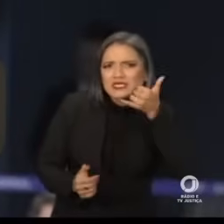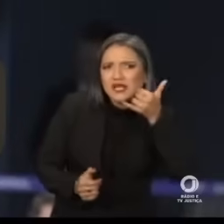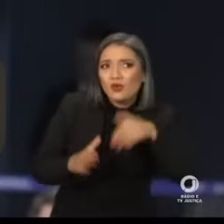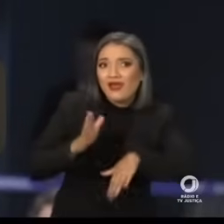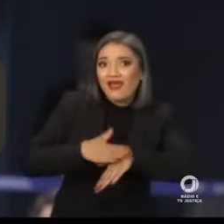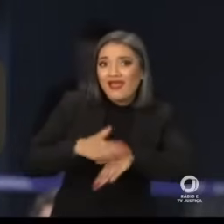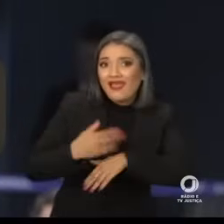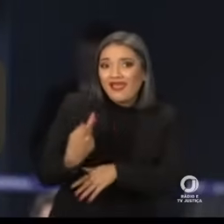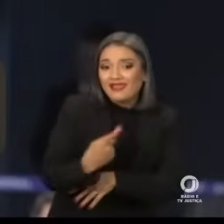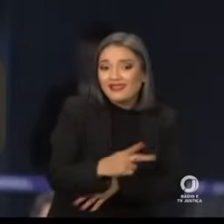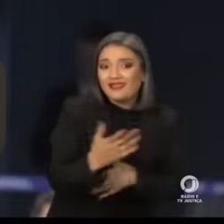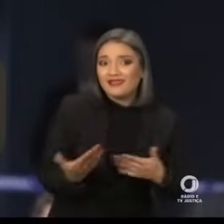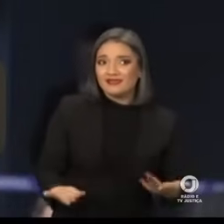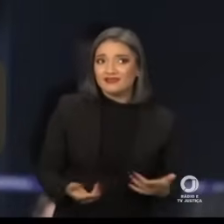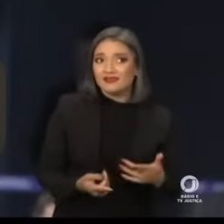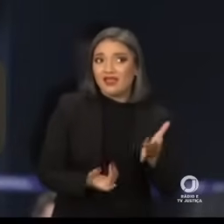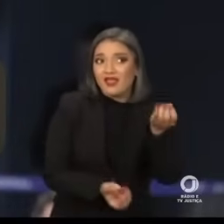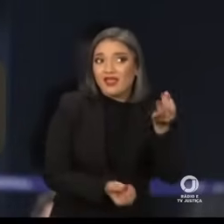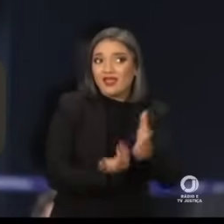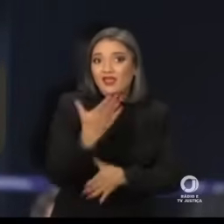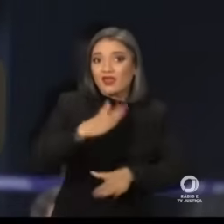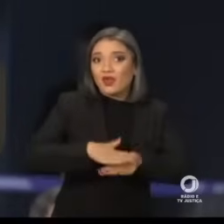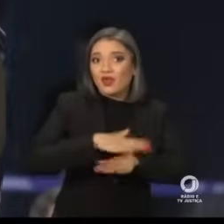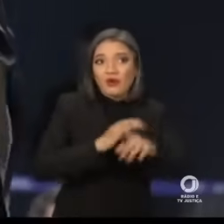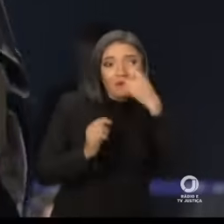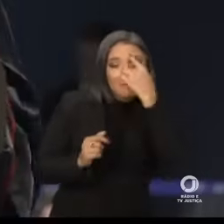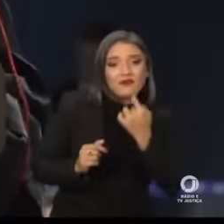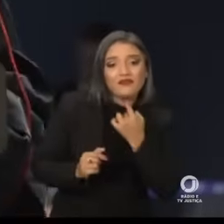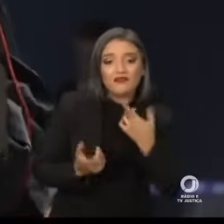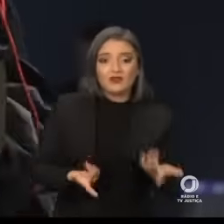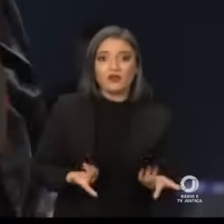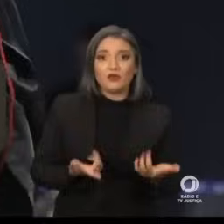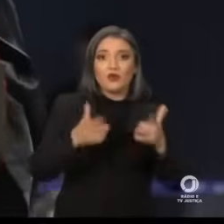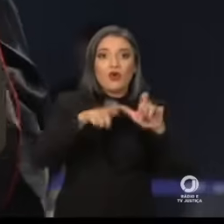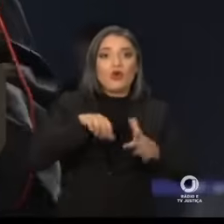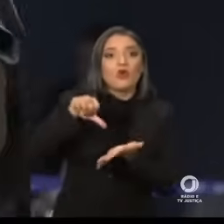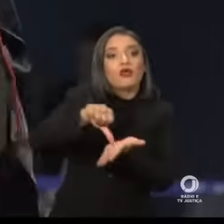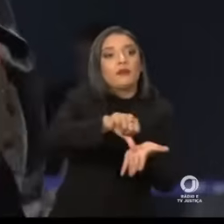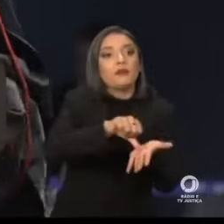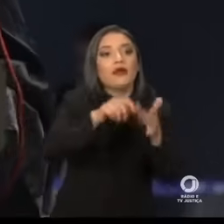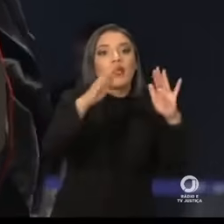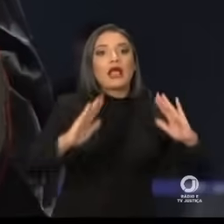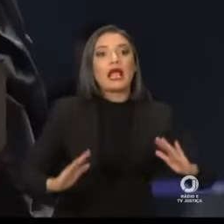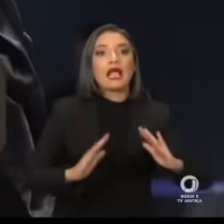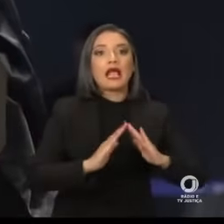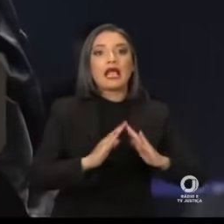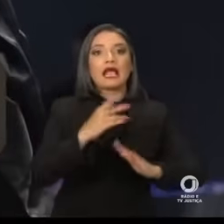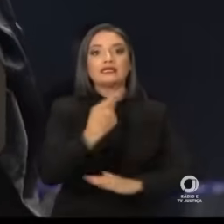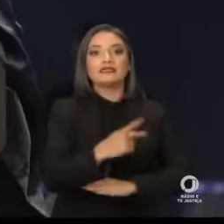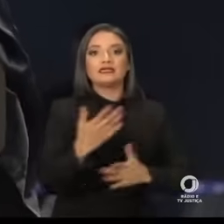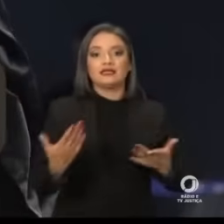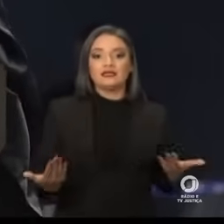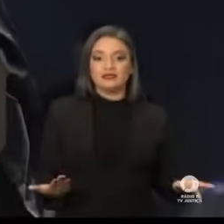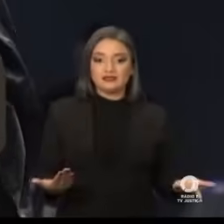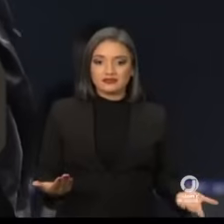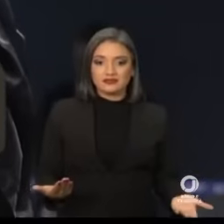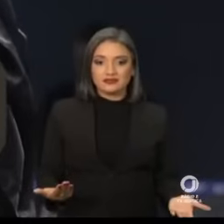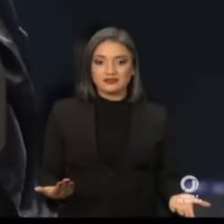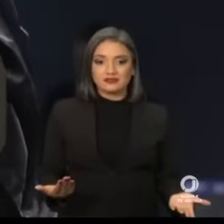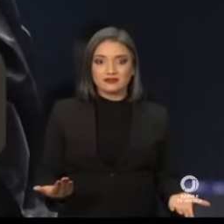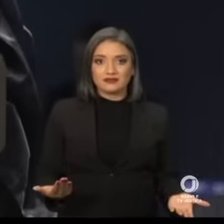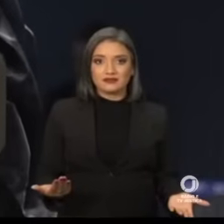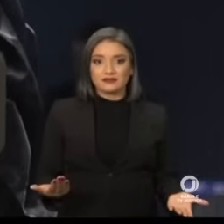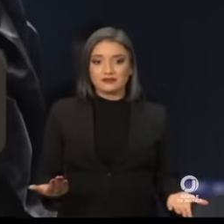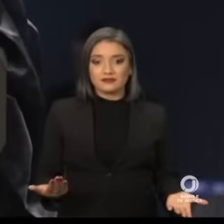que criou esse perfil. A localização da casa dele é a que manda os sinais